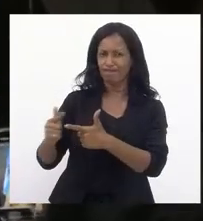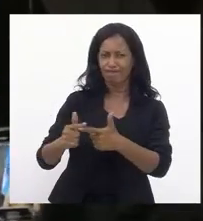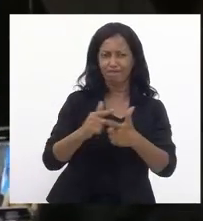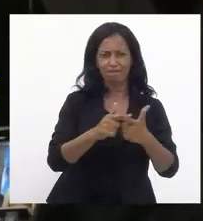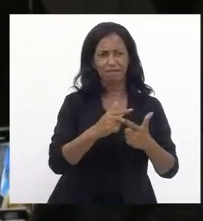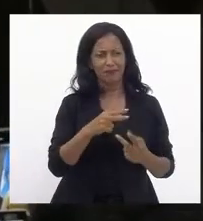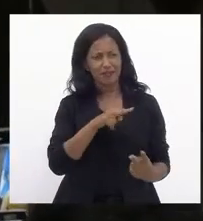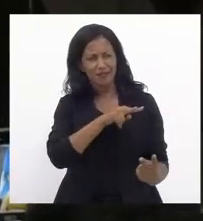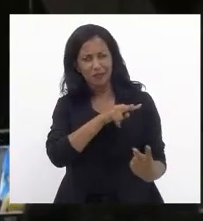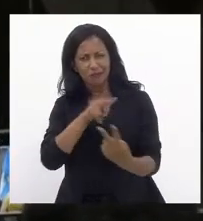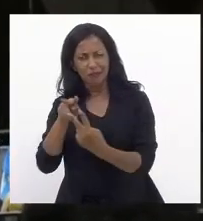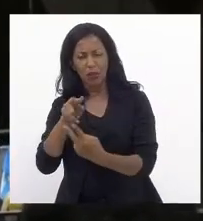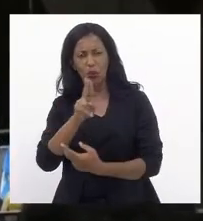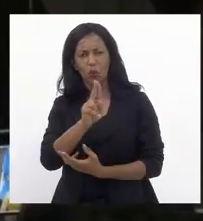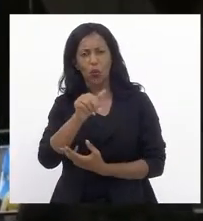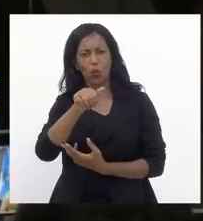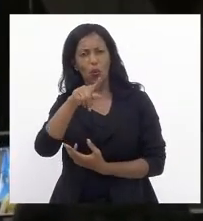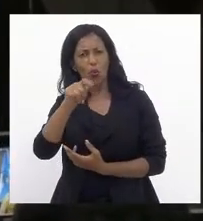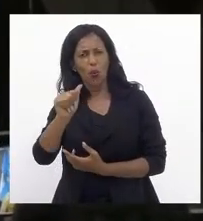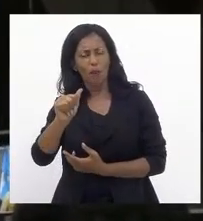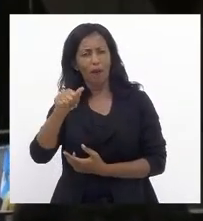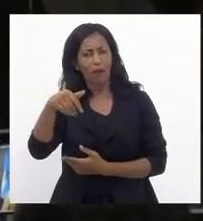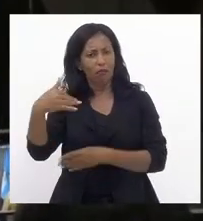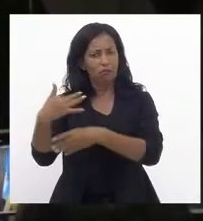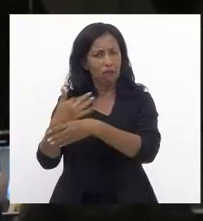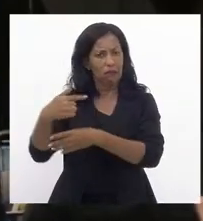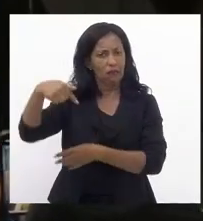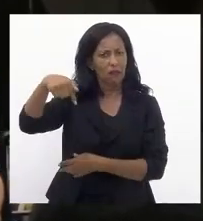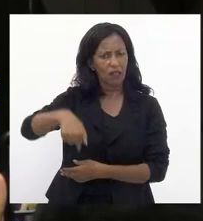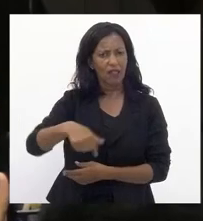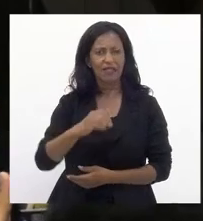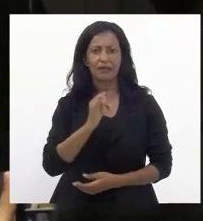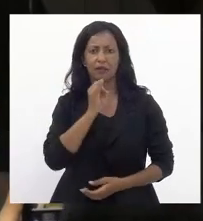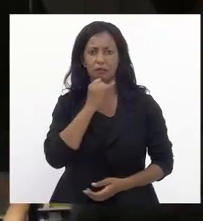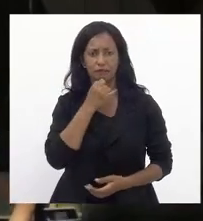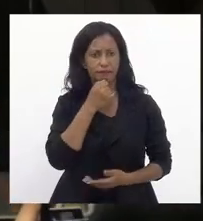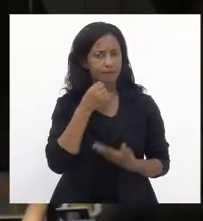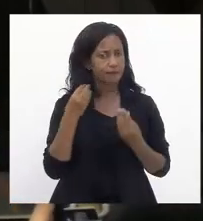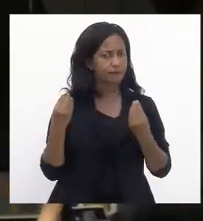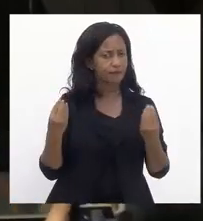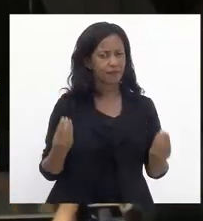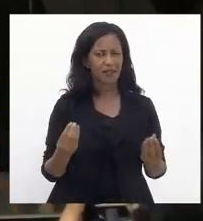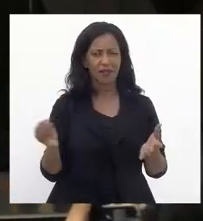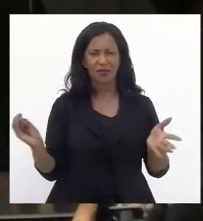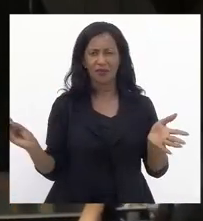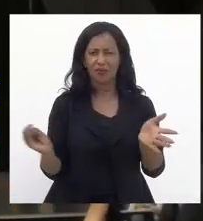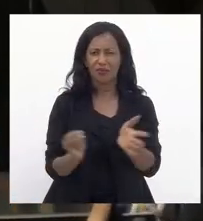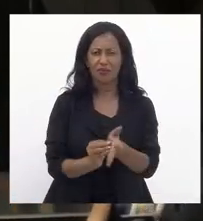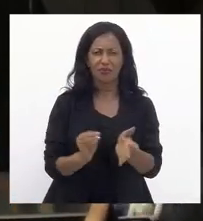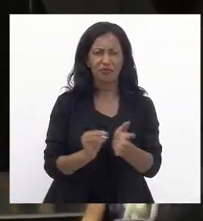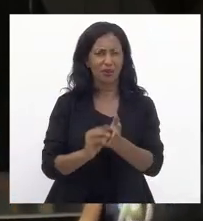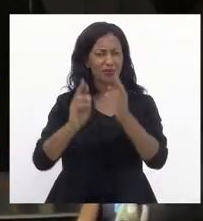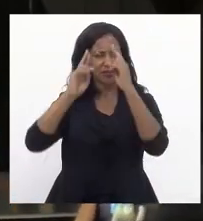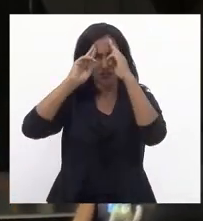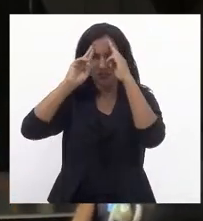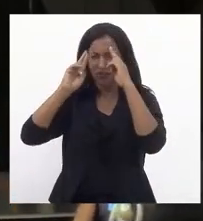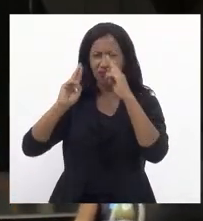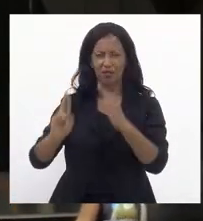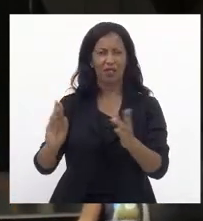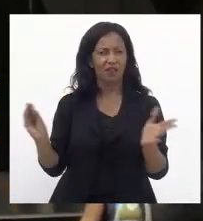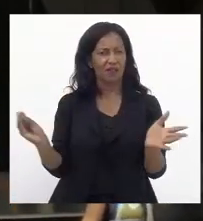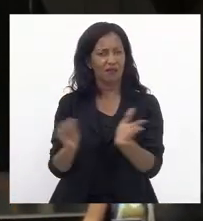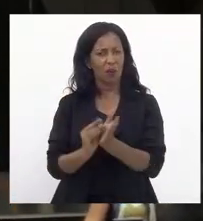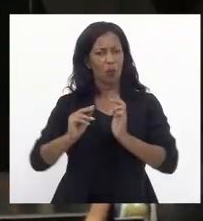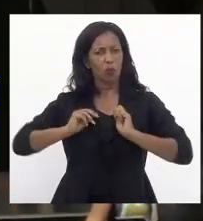nos deparamos com o UPA de Queimado é muito triste. Uma falta de respeito, de